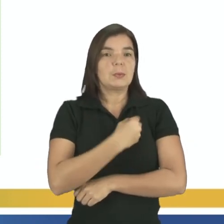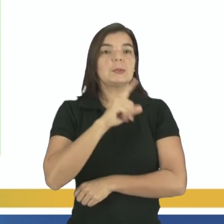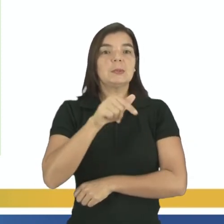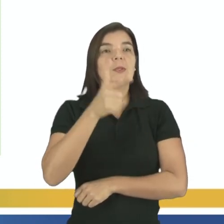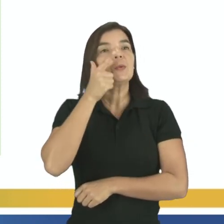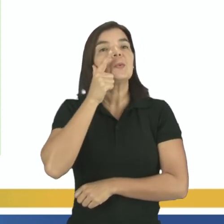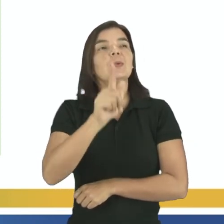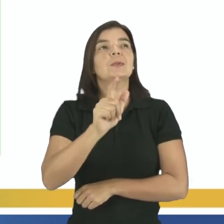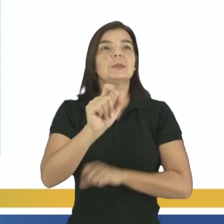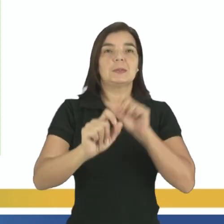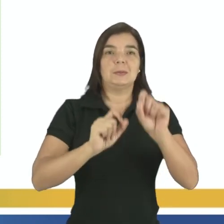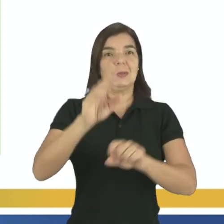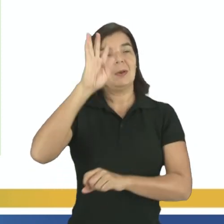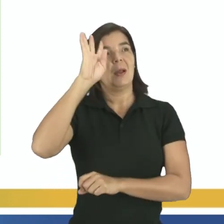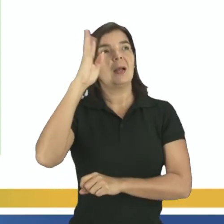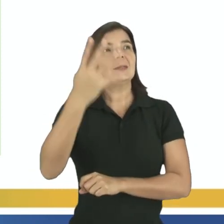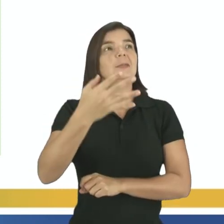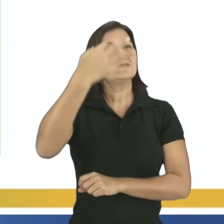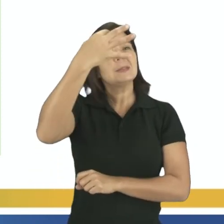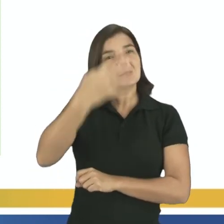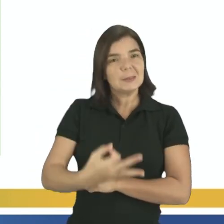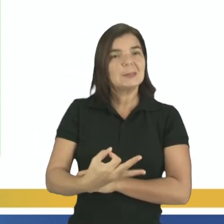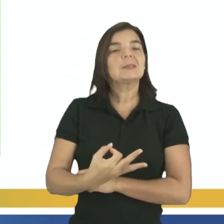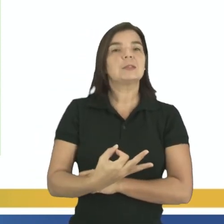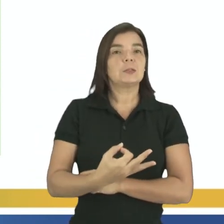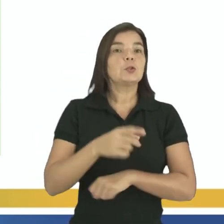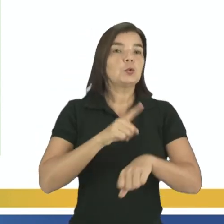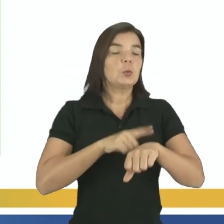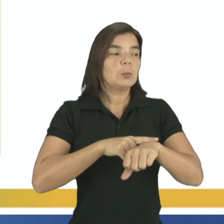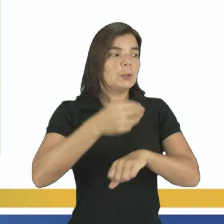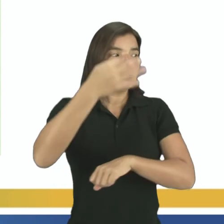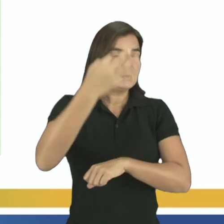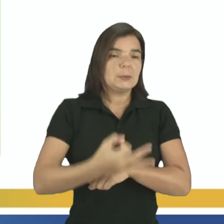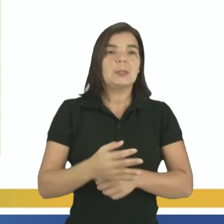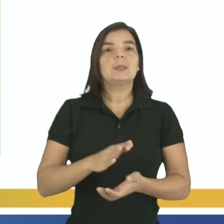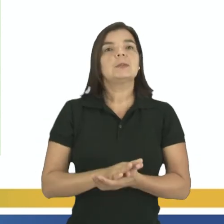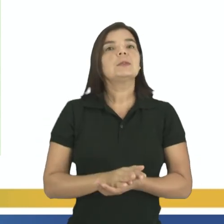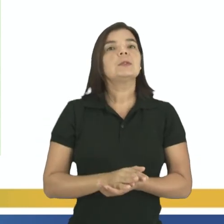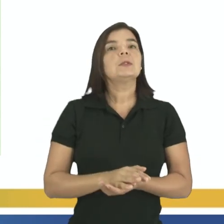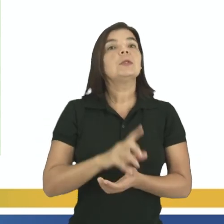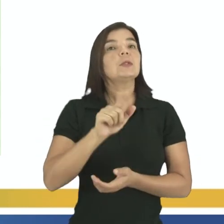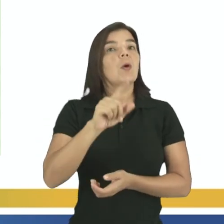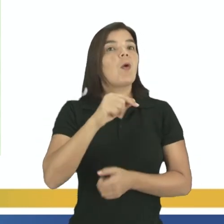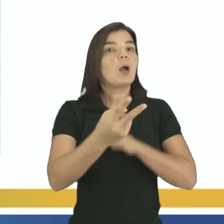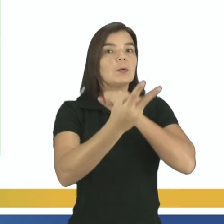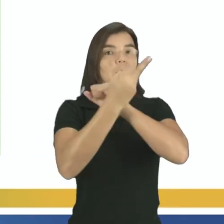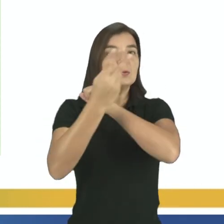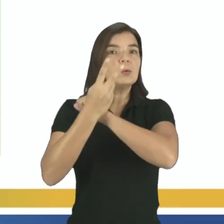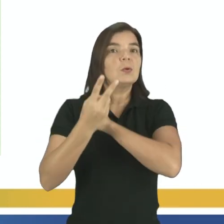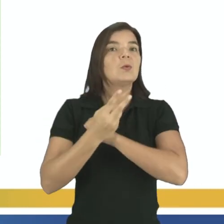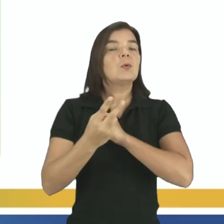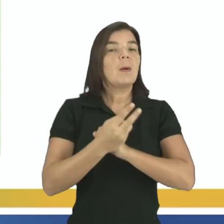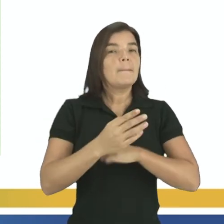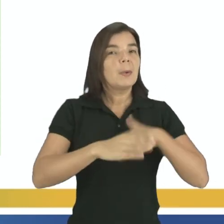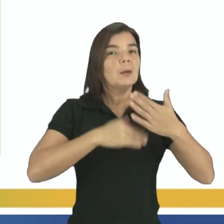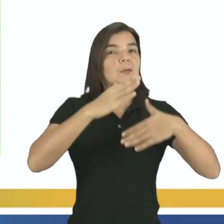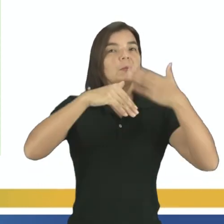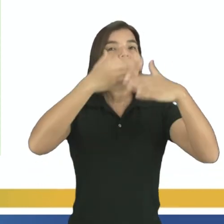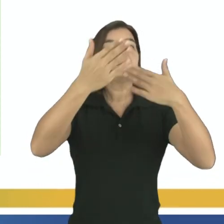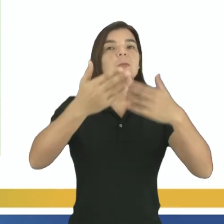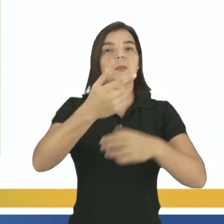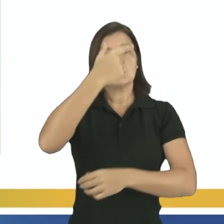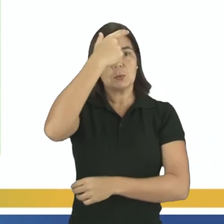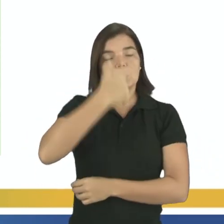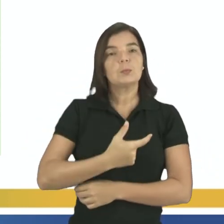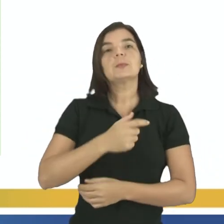consiga tomar as decisões corretas nos momentos corretos. Então, o autocuidado, ele é essencial para o desenvolvimento